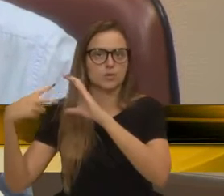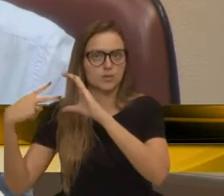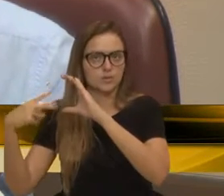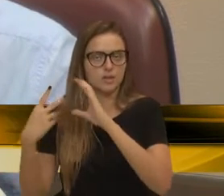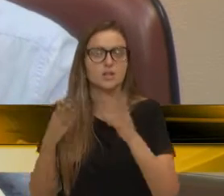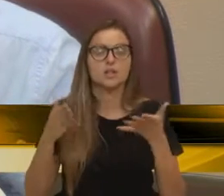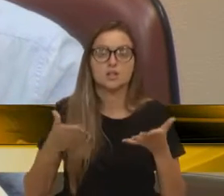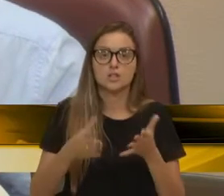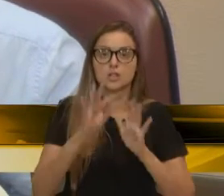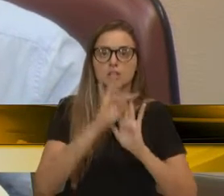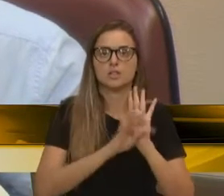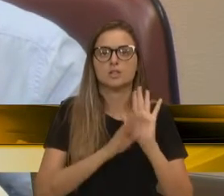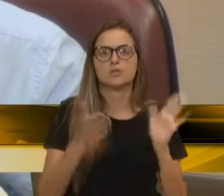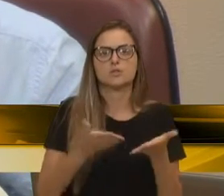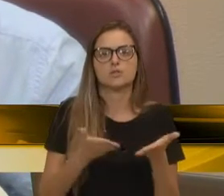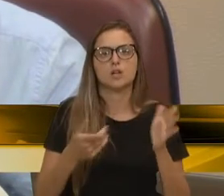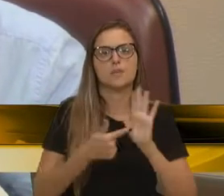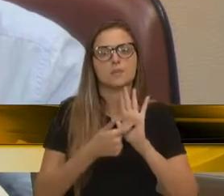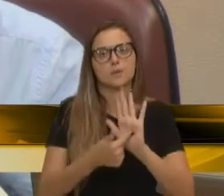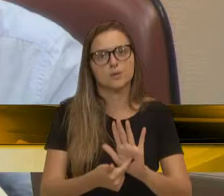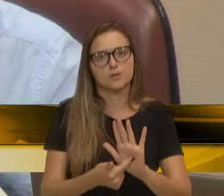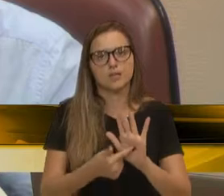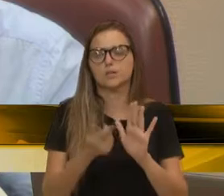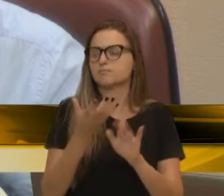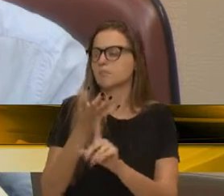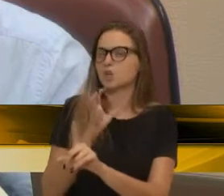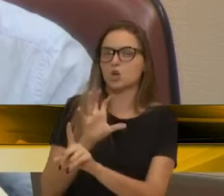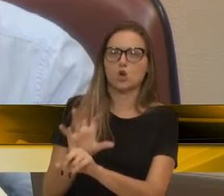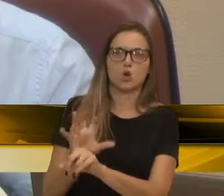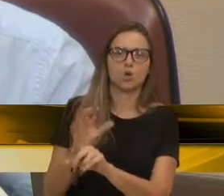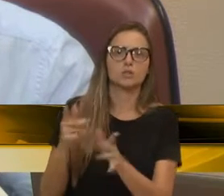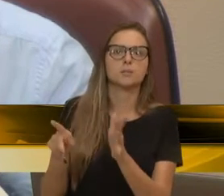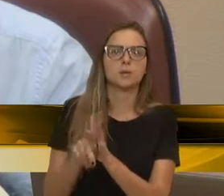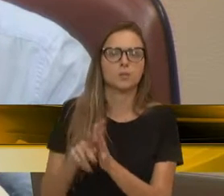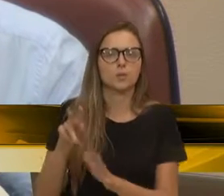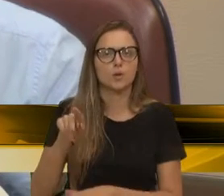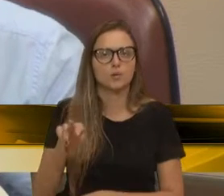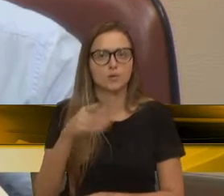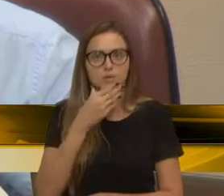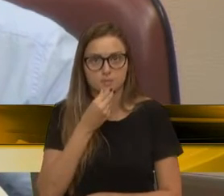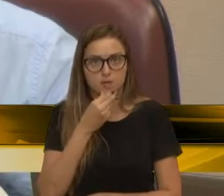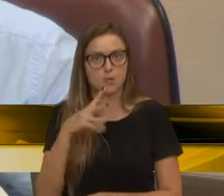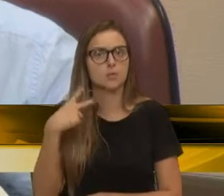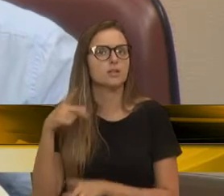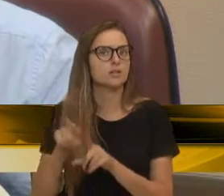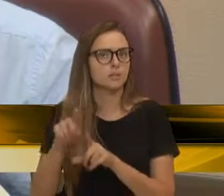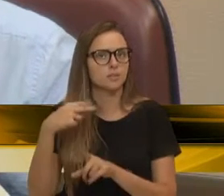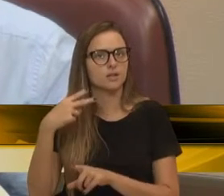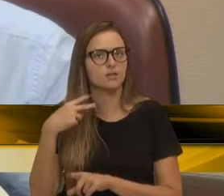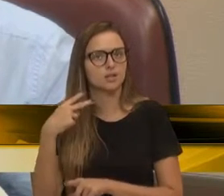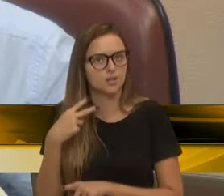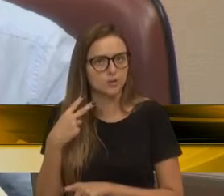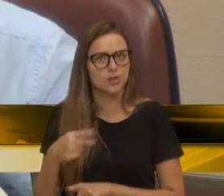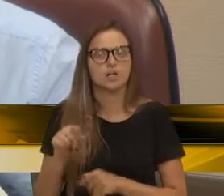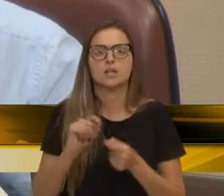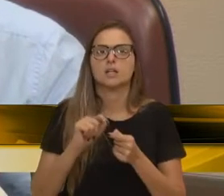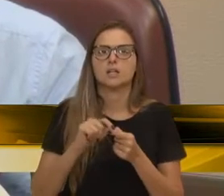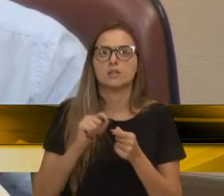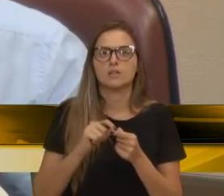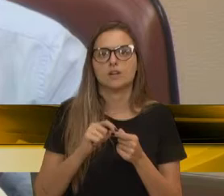havia sido apresentada e rejeitada pelo seu irmão vereador que aparentemente lhe serviu de